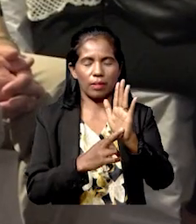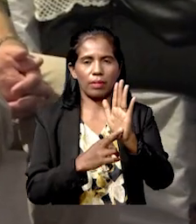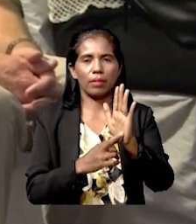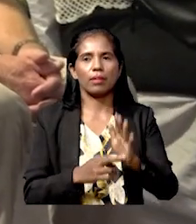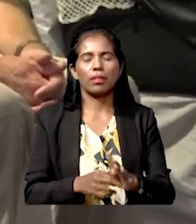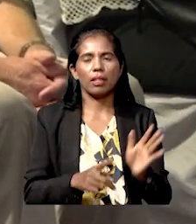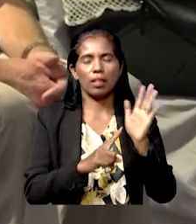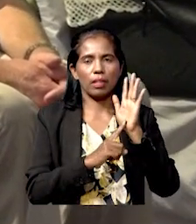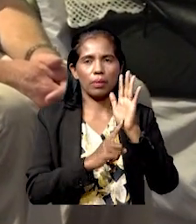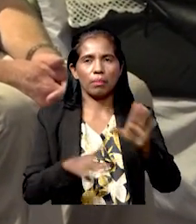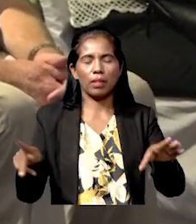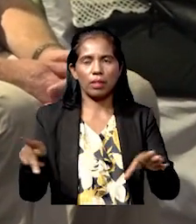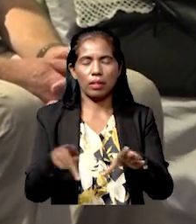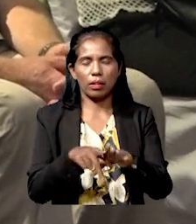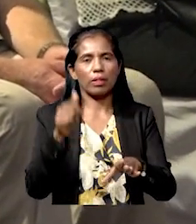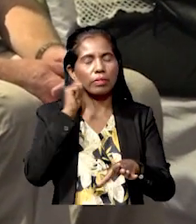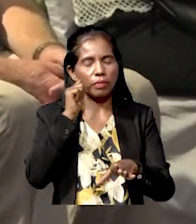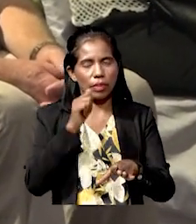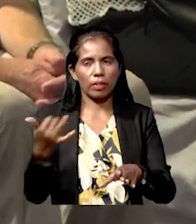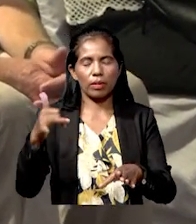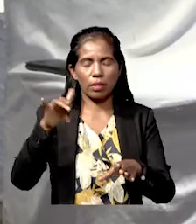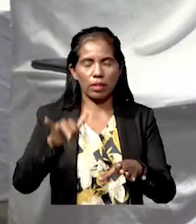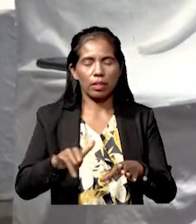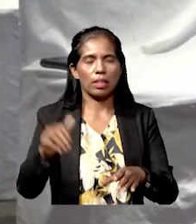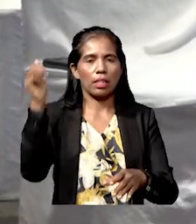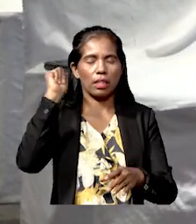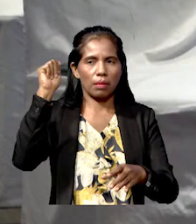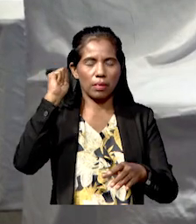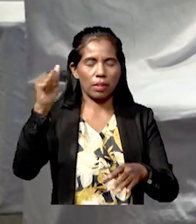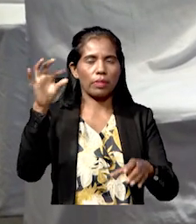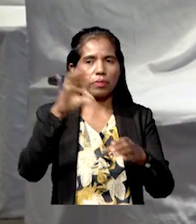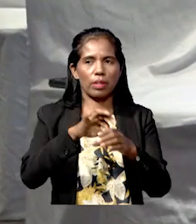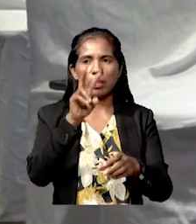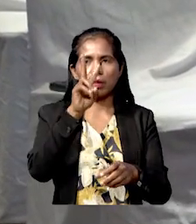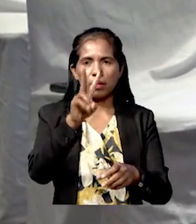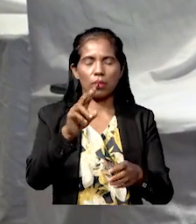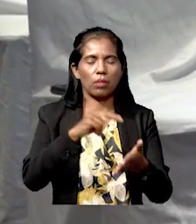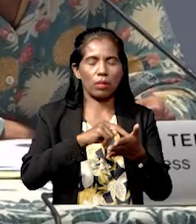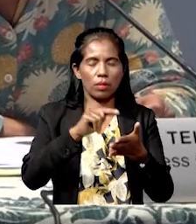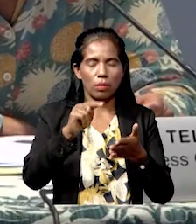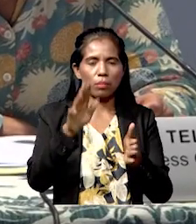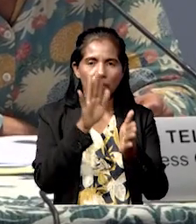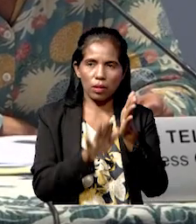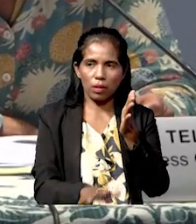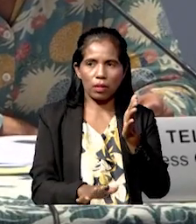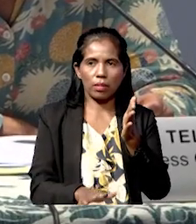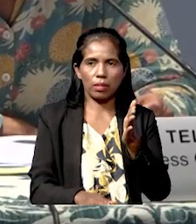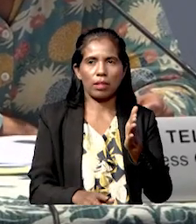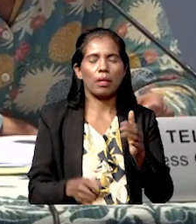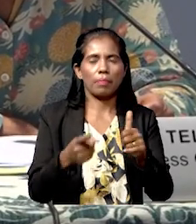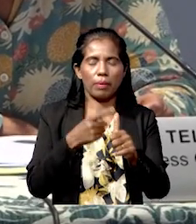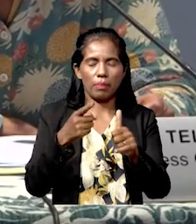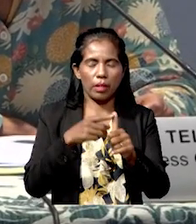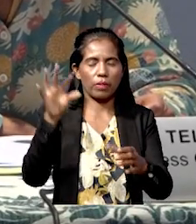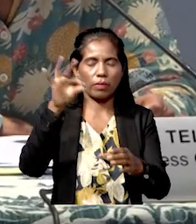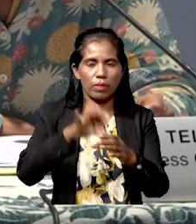nemos, a tudo participação feto sira e evento campanha segunda volta, o número que cliu do que primeira volta, no